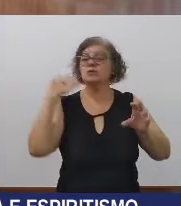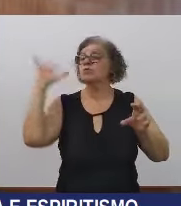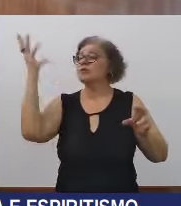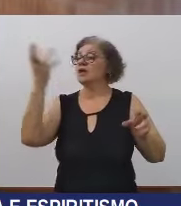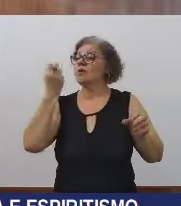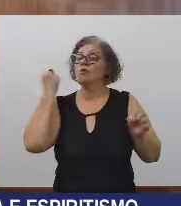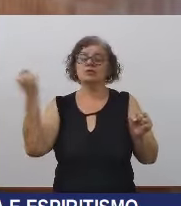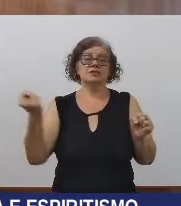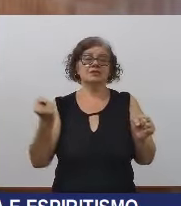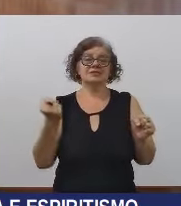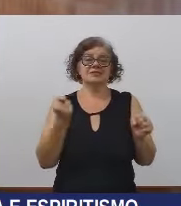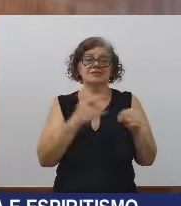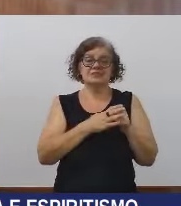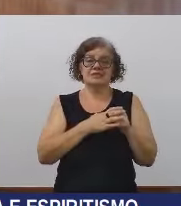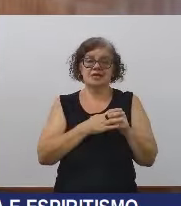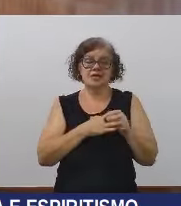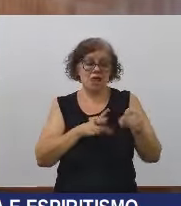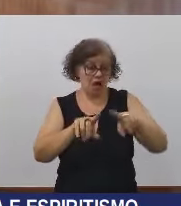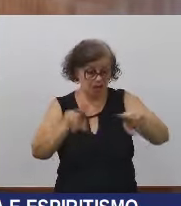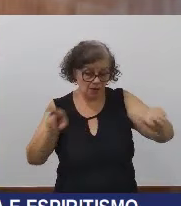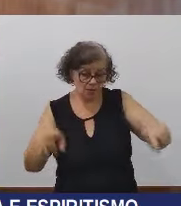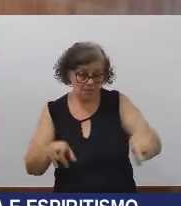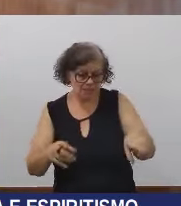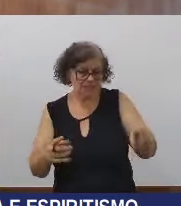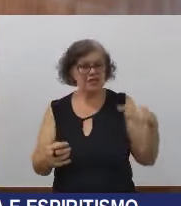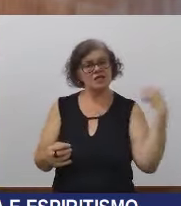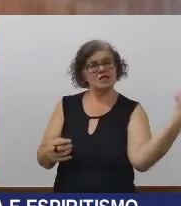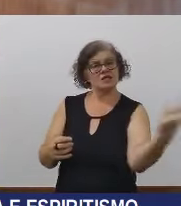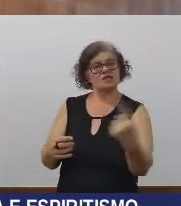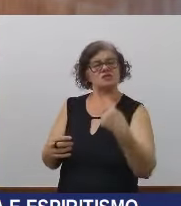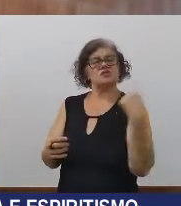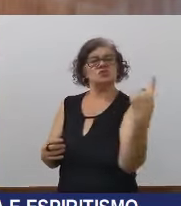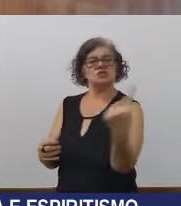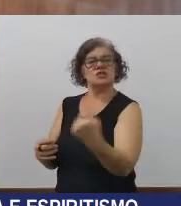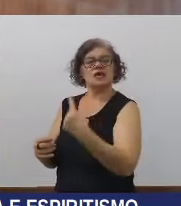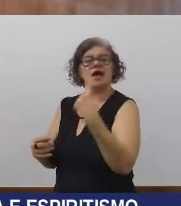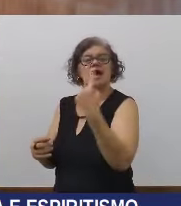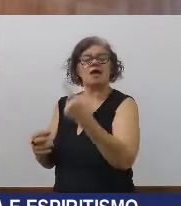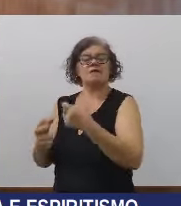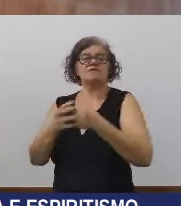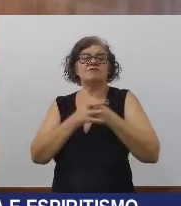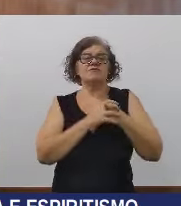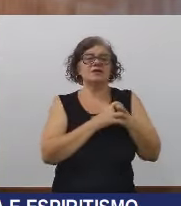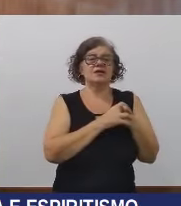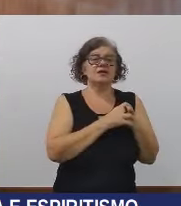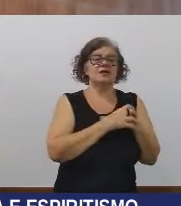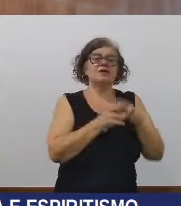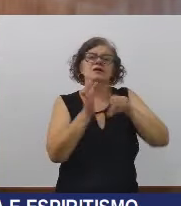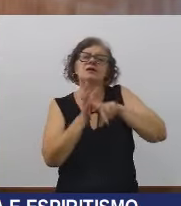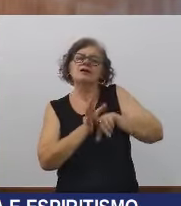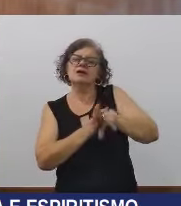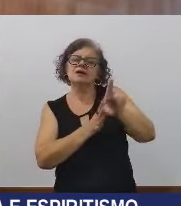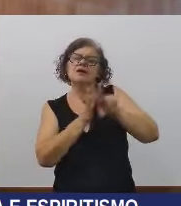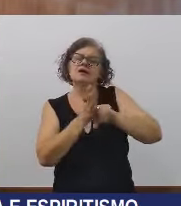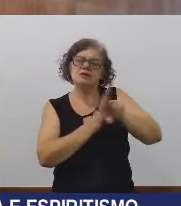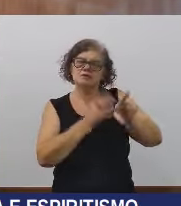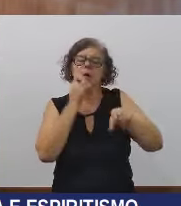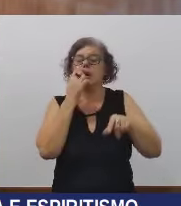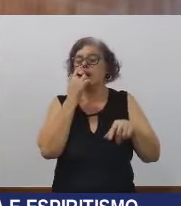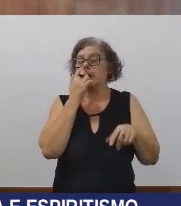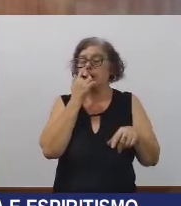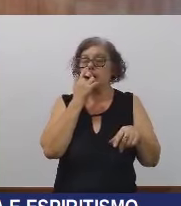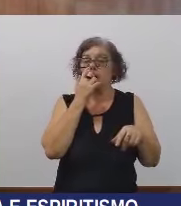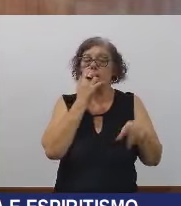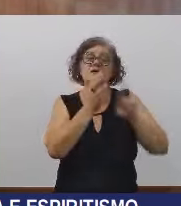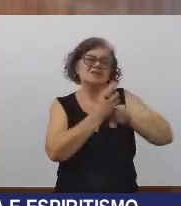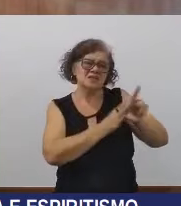fenômenos na então chamada mesa girantes, aquelas pancadas que acabam respondendo questões,